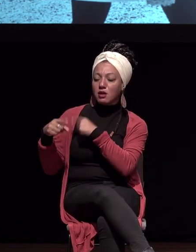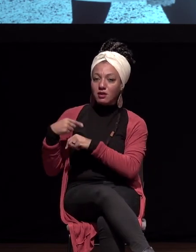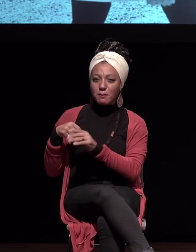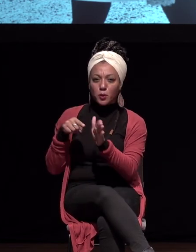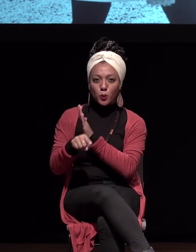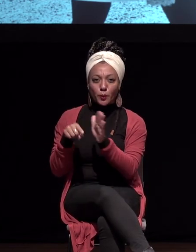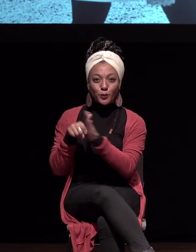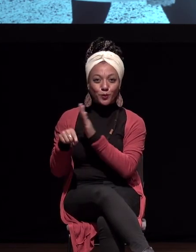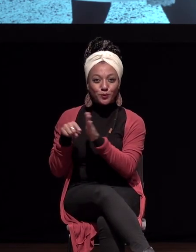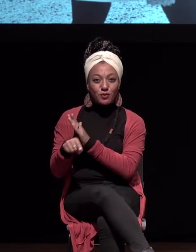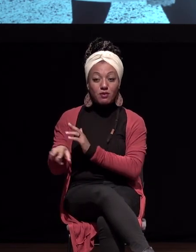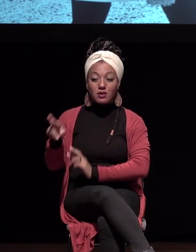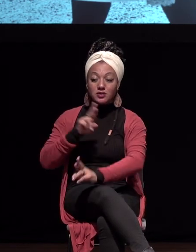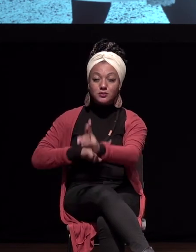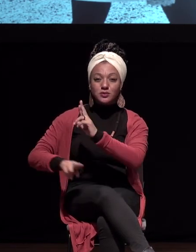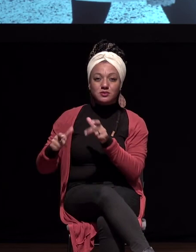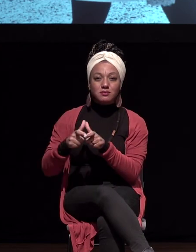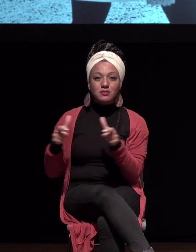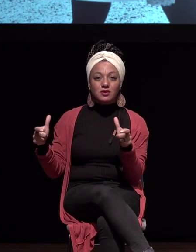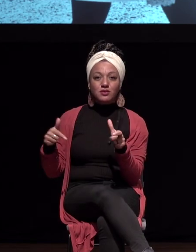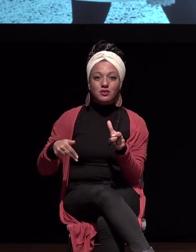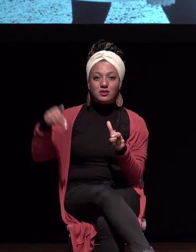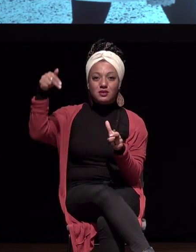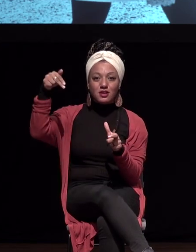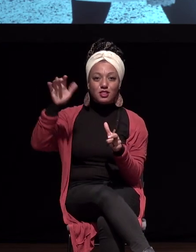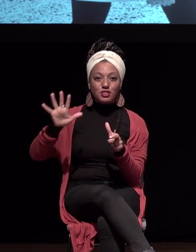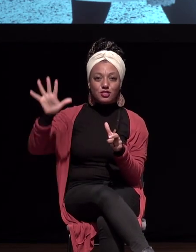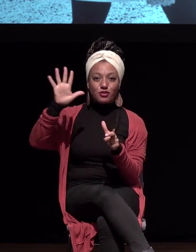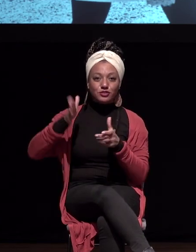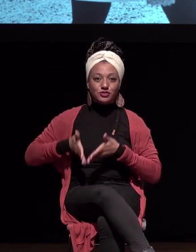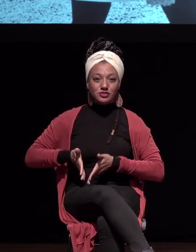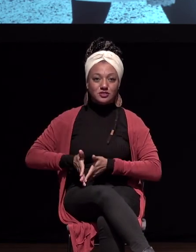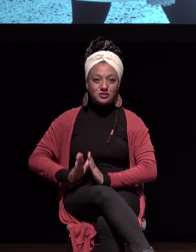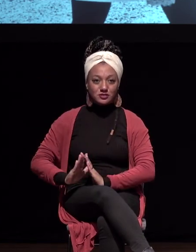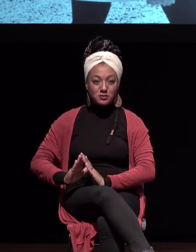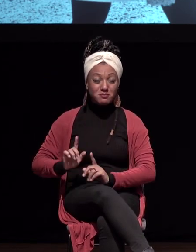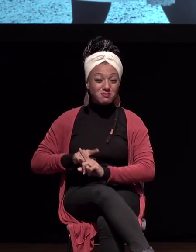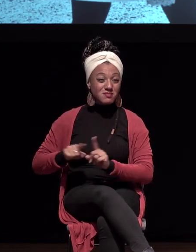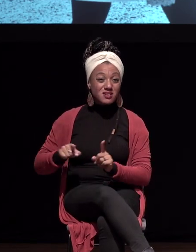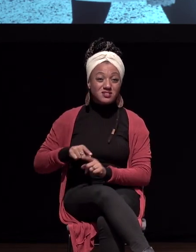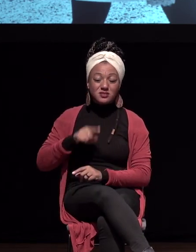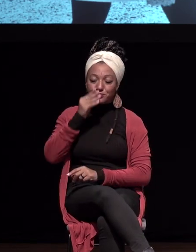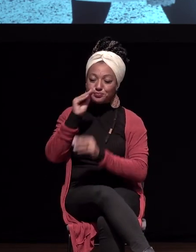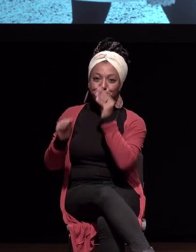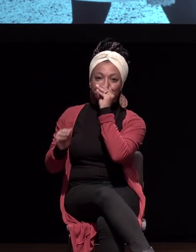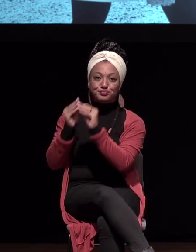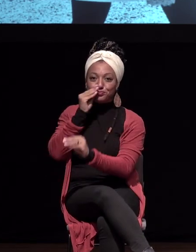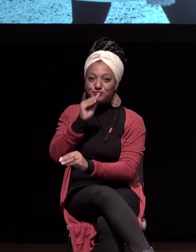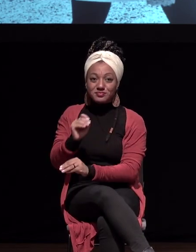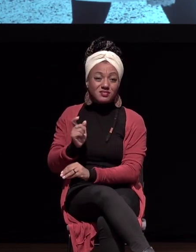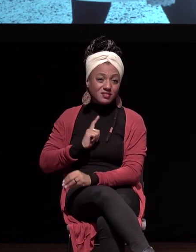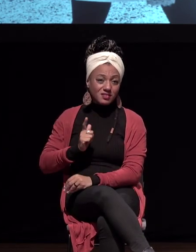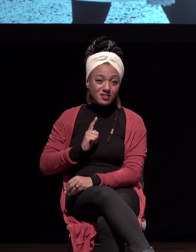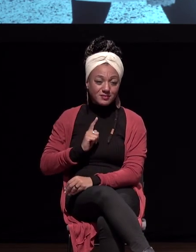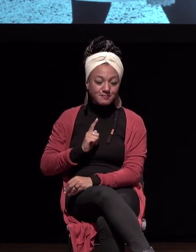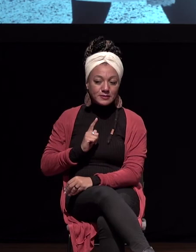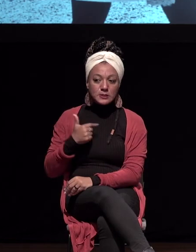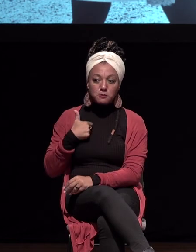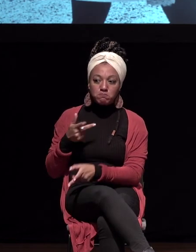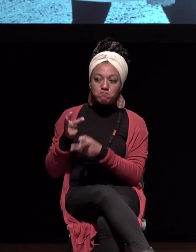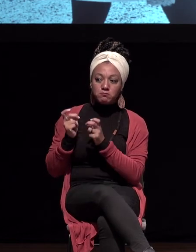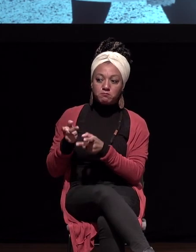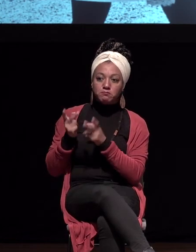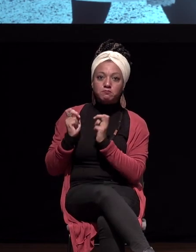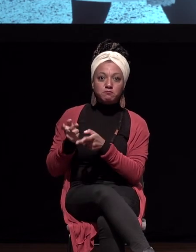do Nordeste. Mas isso é ignorado, então isso é um dado. E dentro do